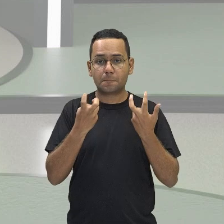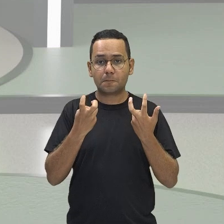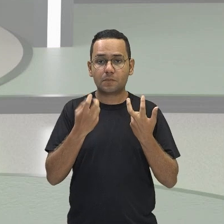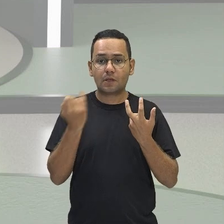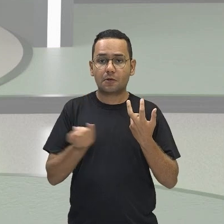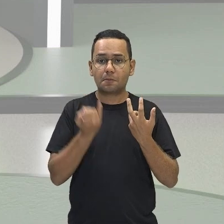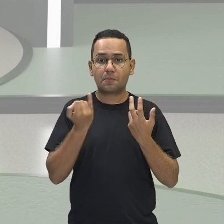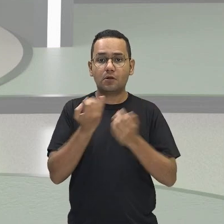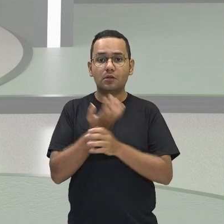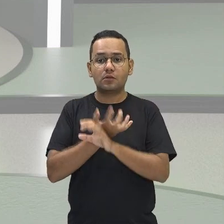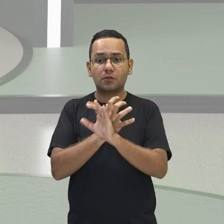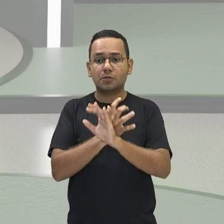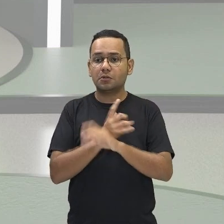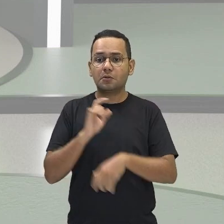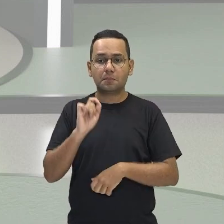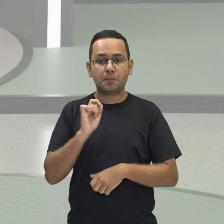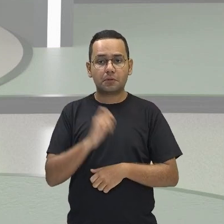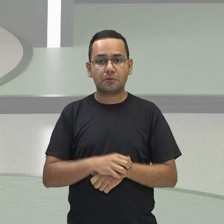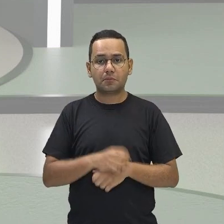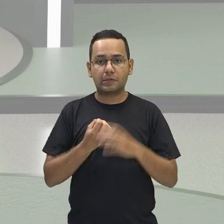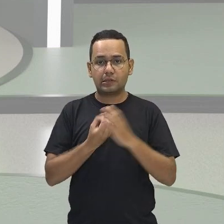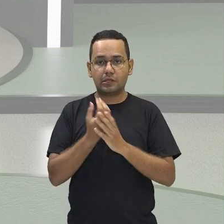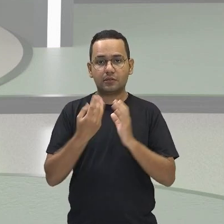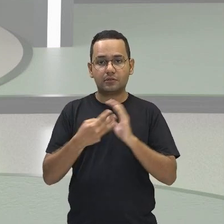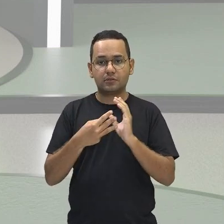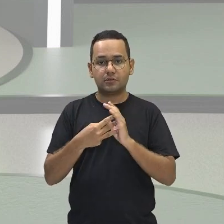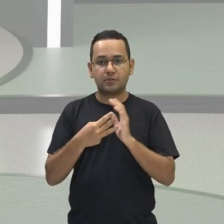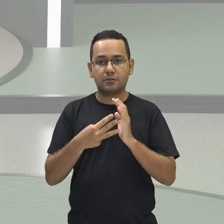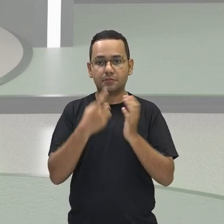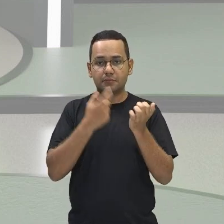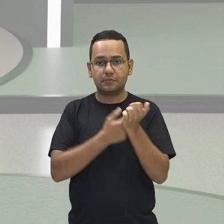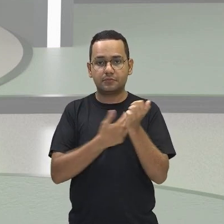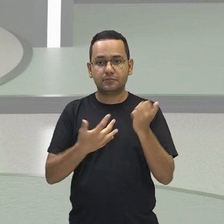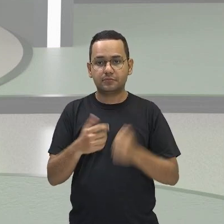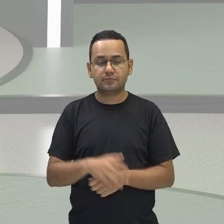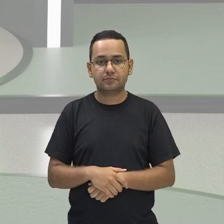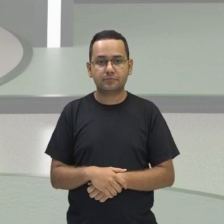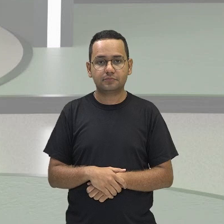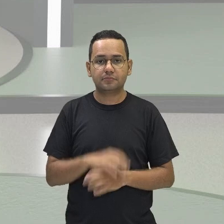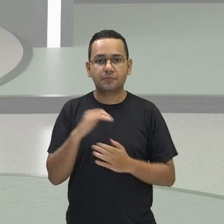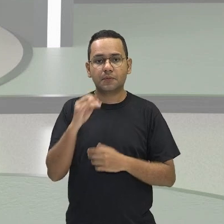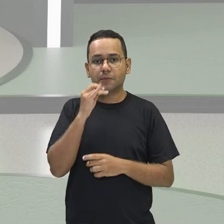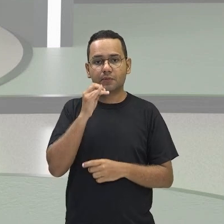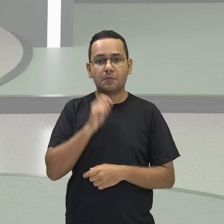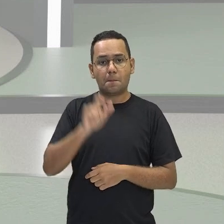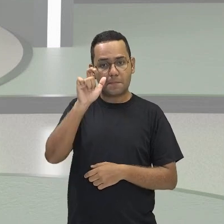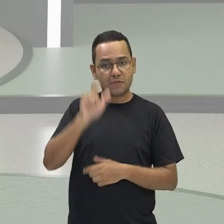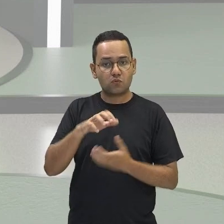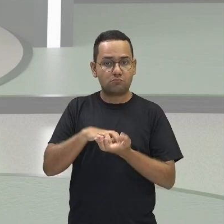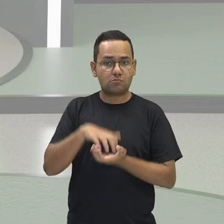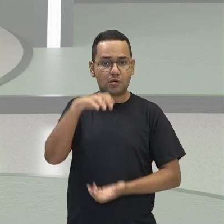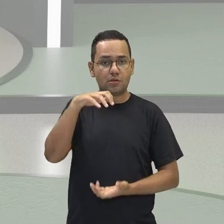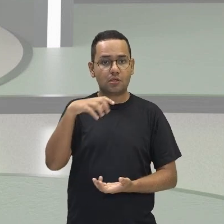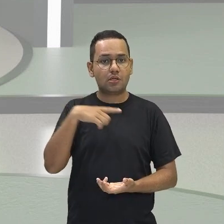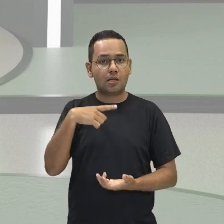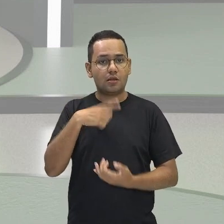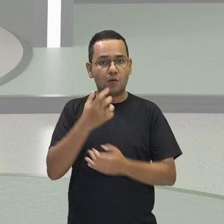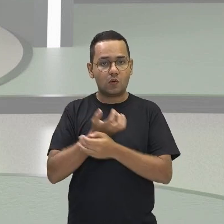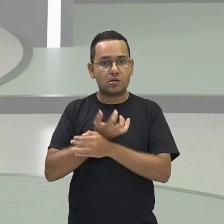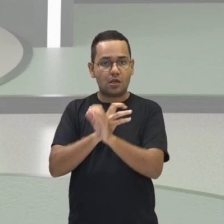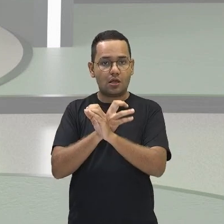na produção das células sanguíneas. Uma pessoa adulta possui um esqueleto